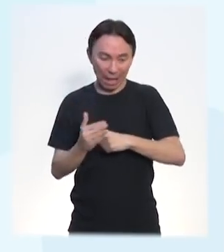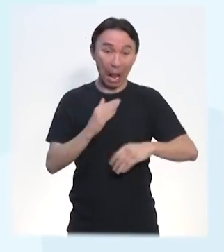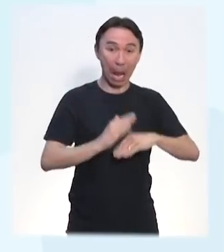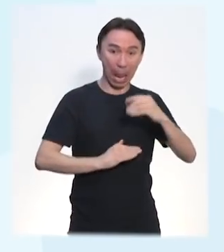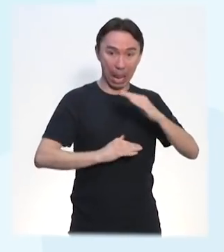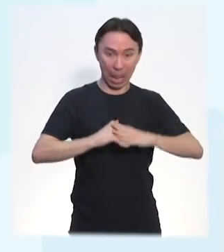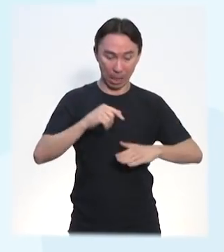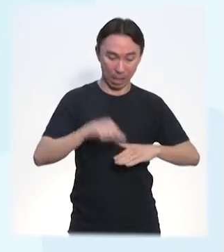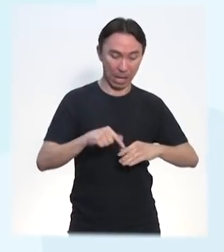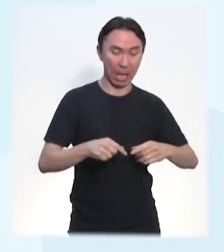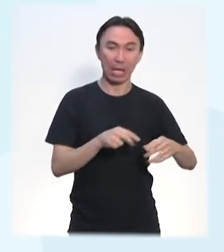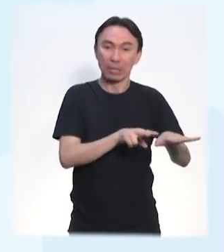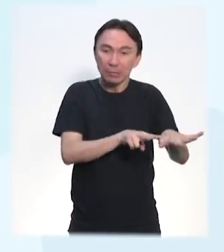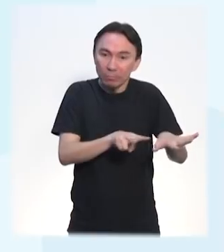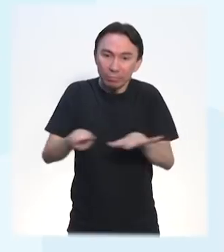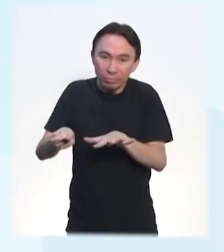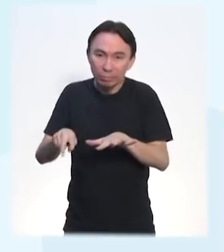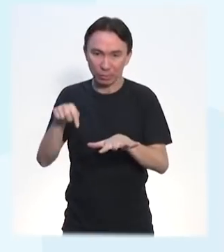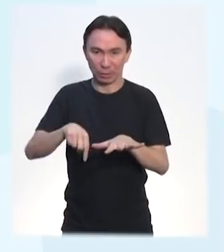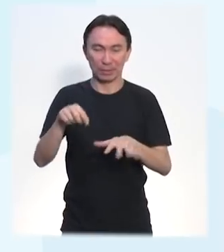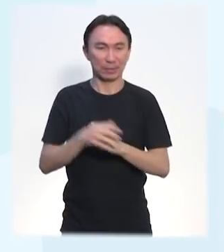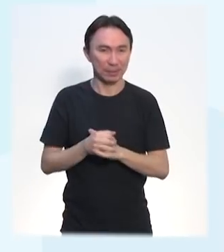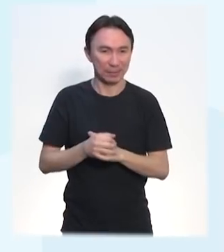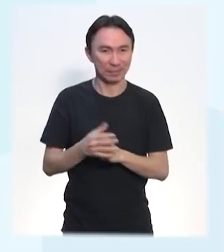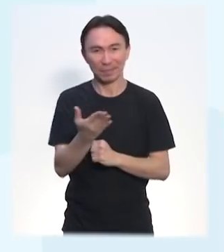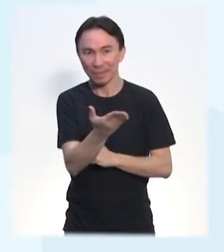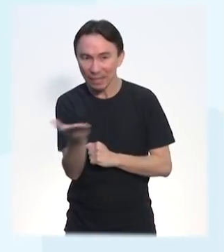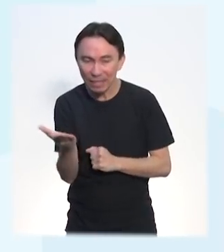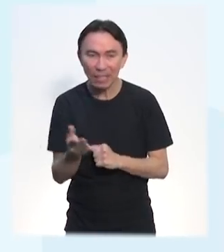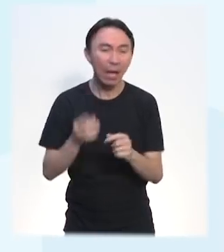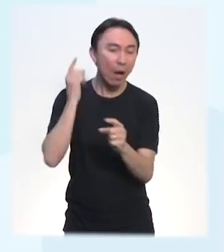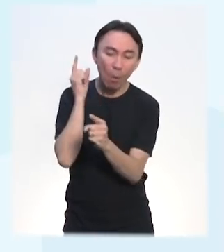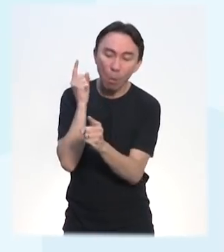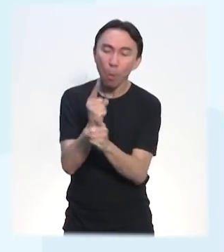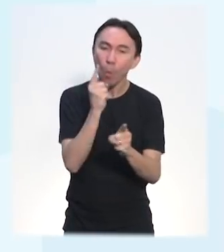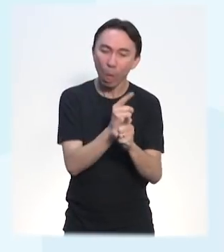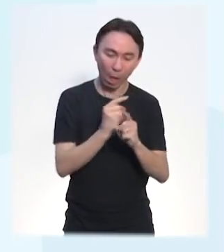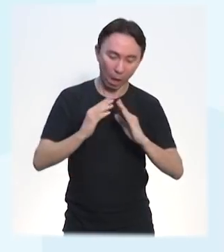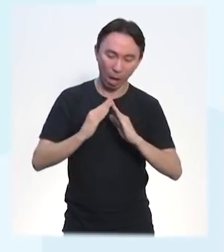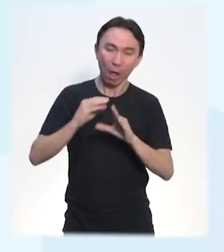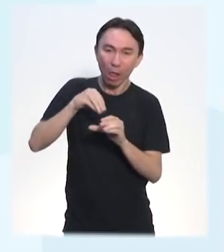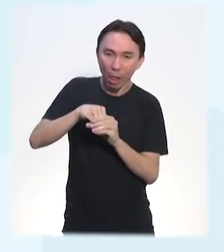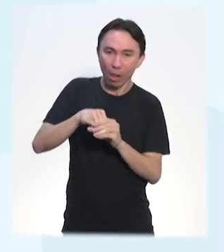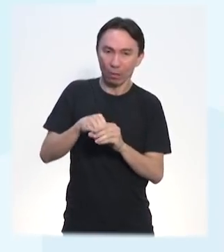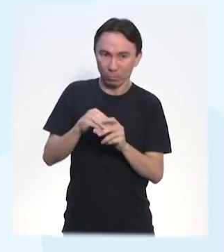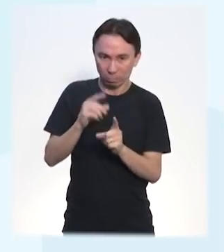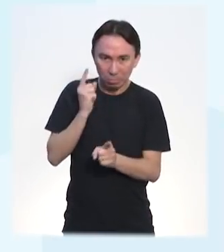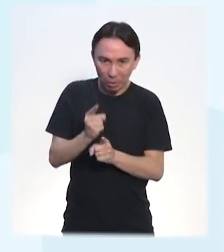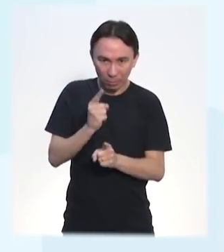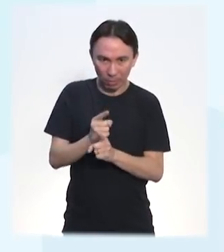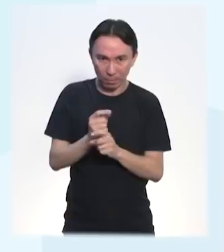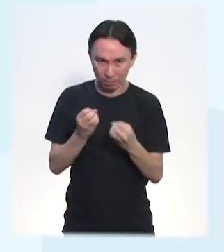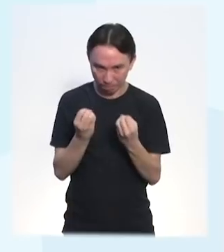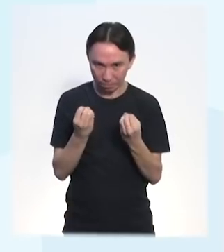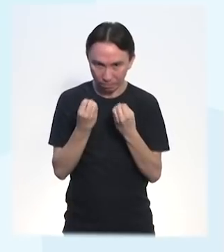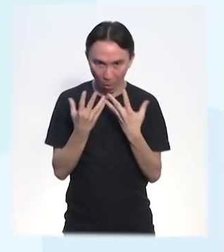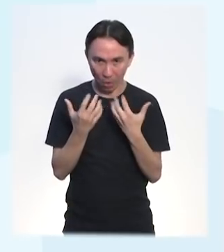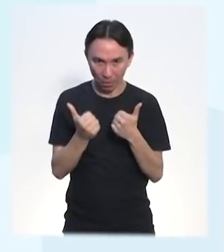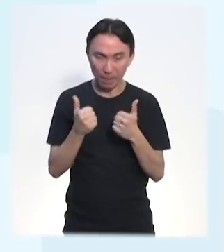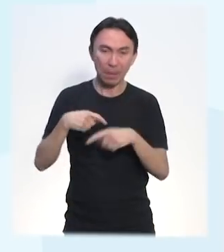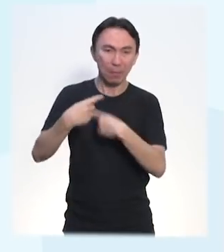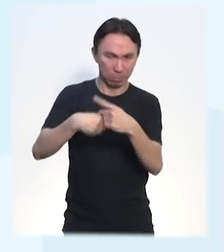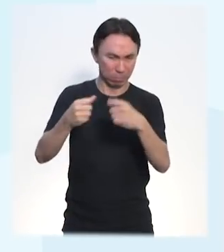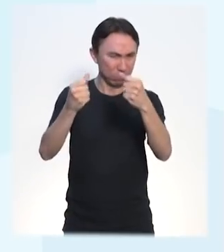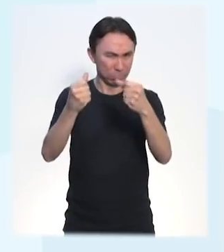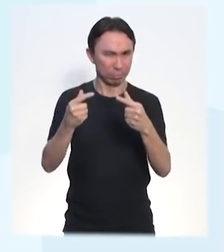vamos apresentar uma habilidade na semana e aí vocês vão ter que encontrar isso dentro de casa. Vamos explicar um pouquinho ao longo da aula sobre isso. Então,